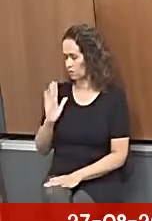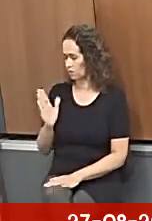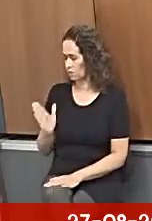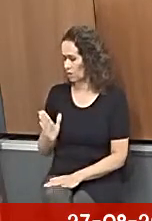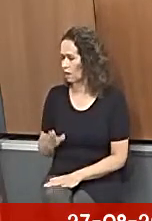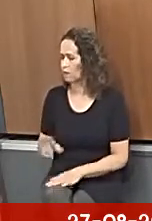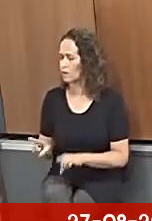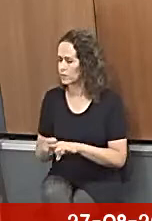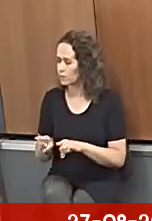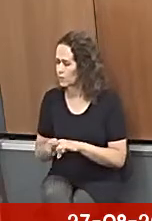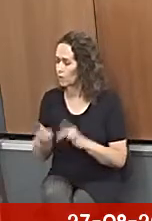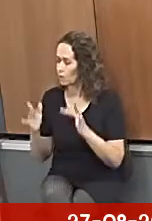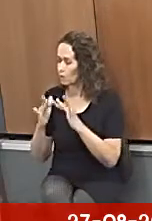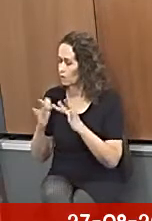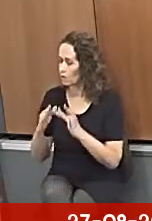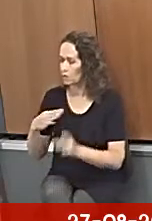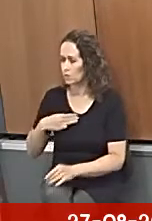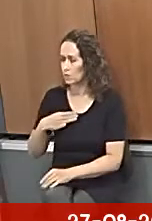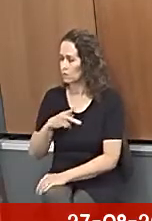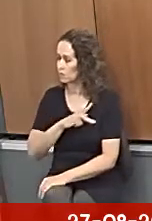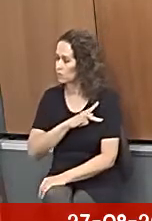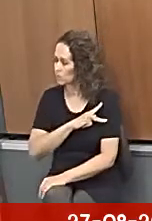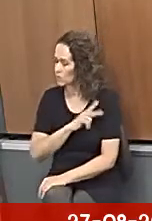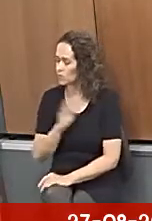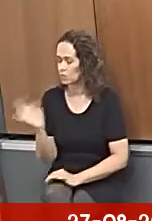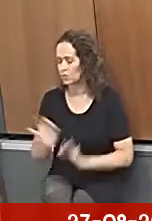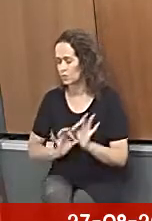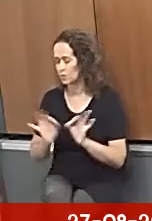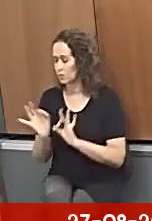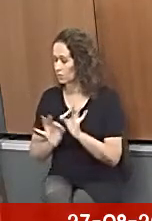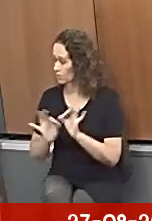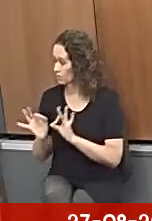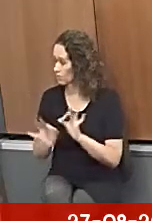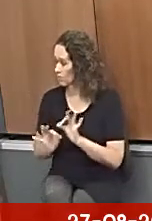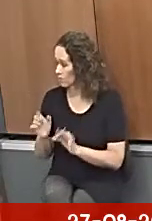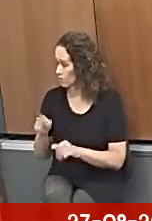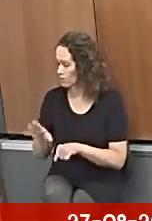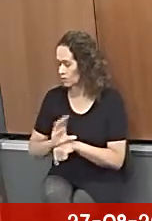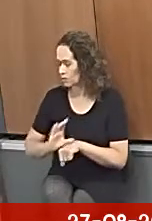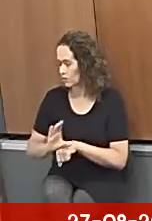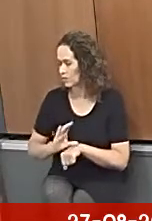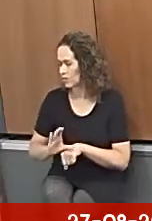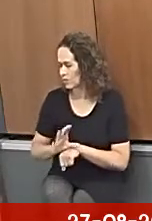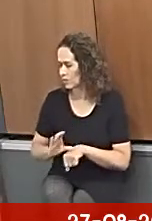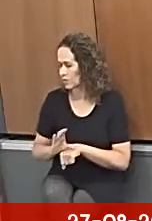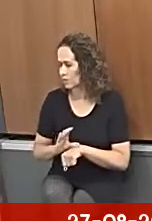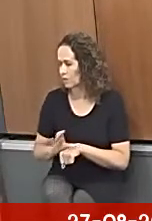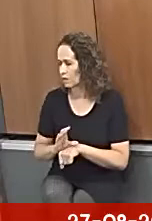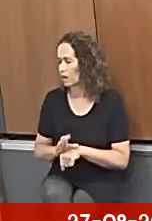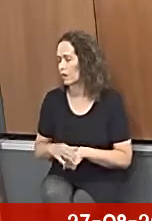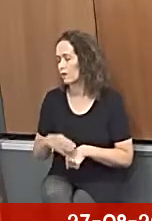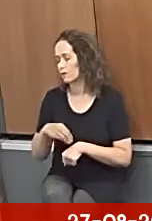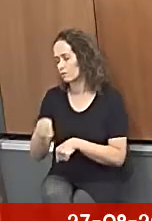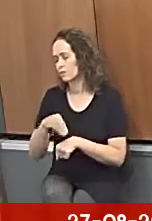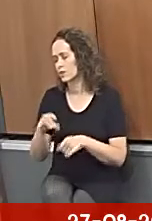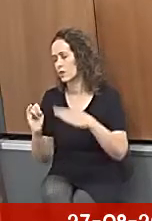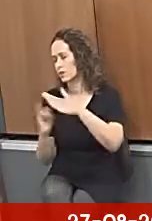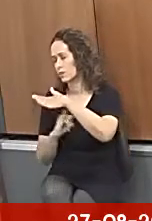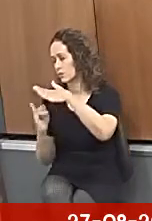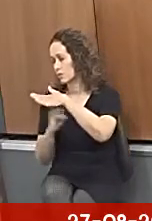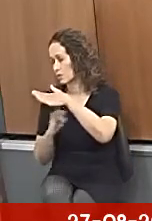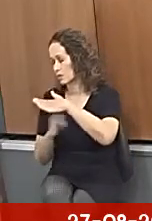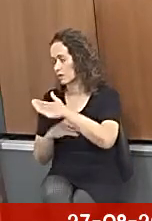com ministério público de organizar essa essa questão é institucional e trazer para as instituições a eu conclamo a todos